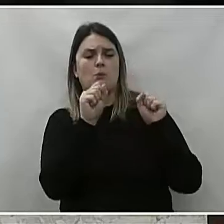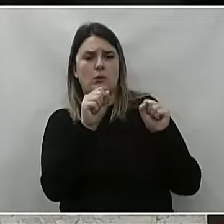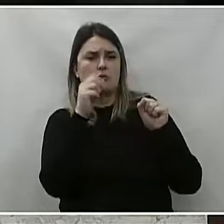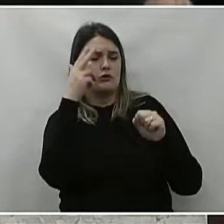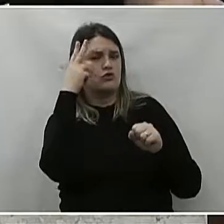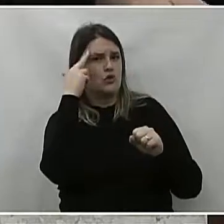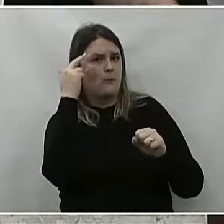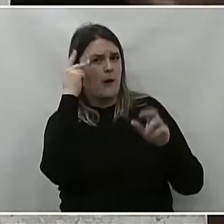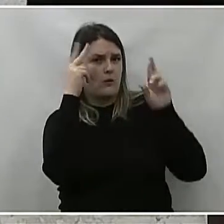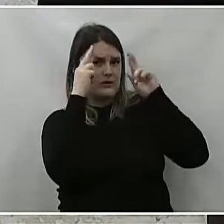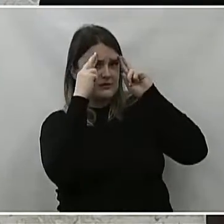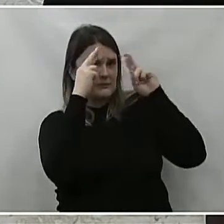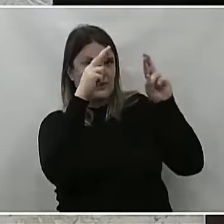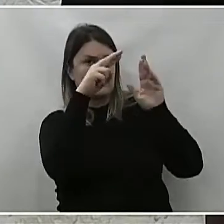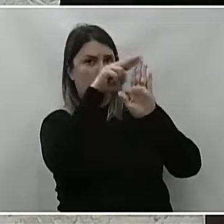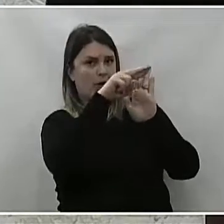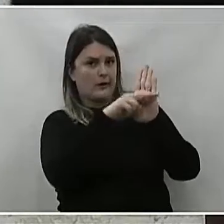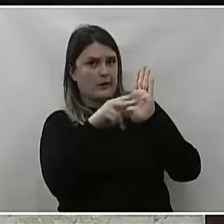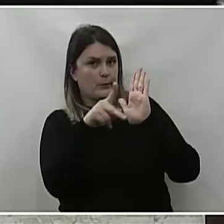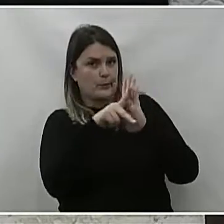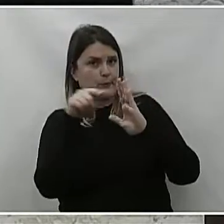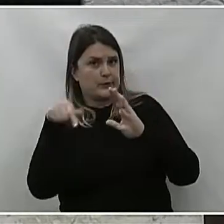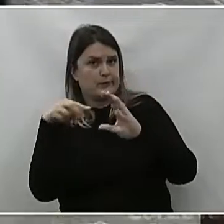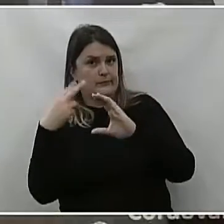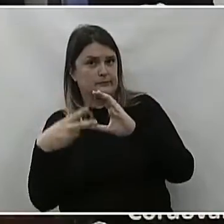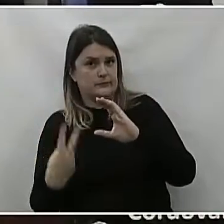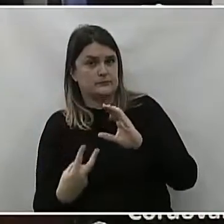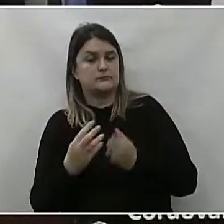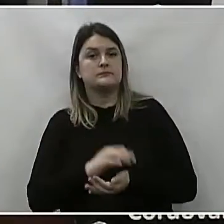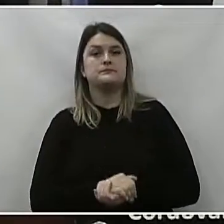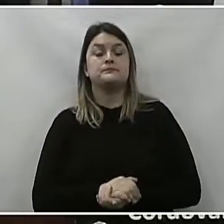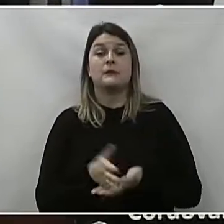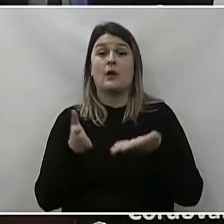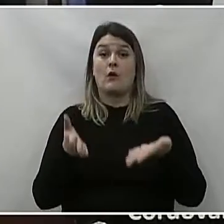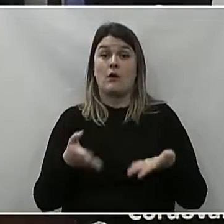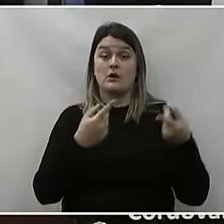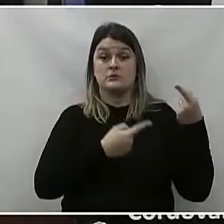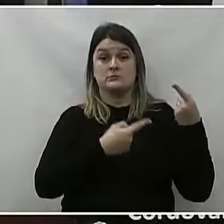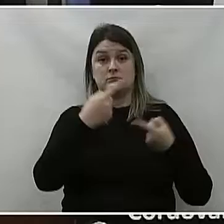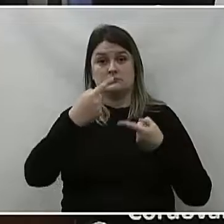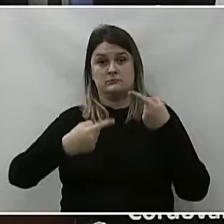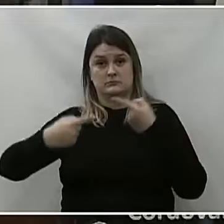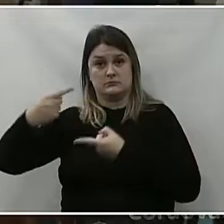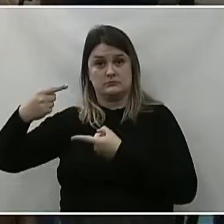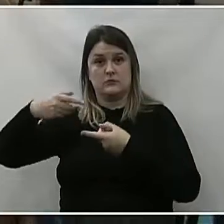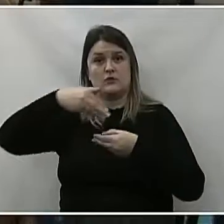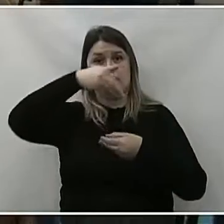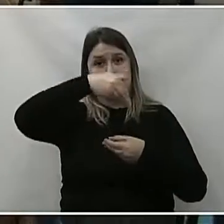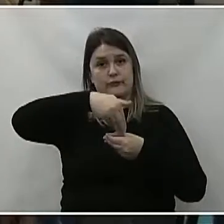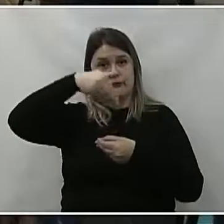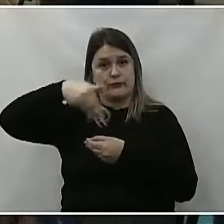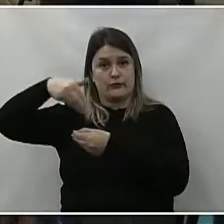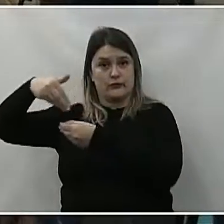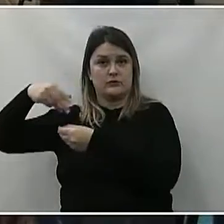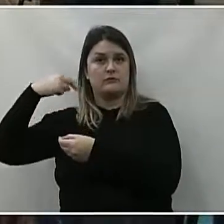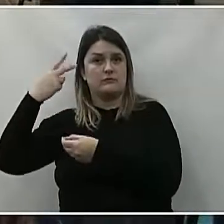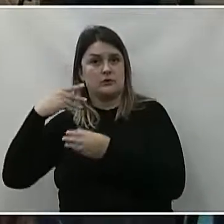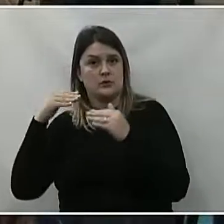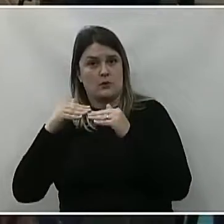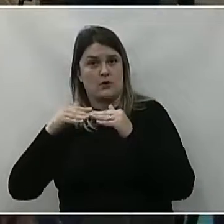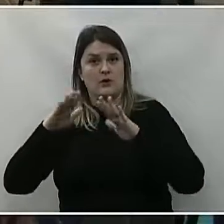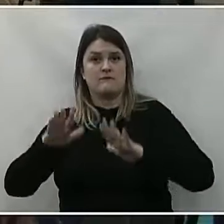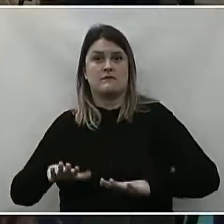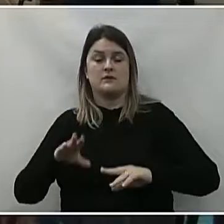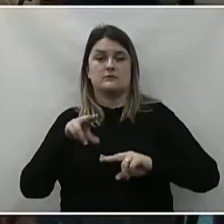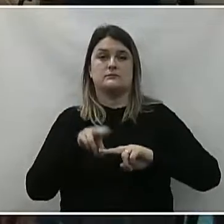devendo mesmo seguir os trâmites do Regimento. É o parecer. Em discussão. Em votação. Senhores vereadores que